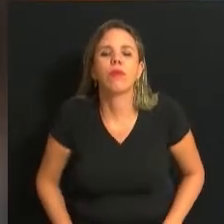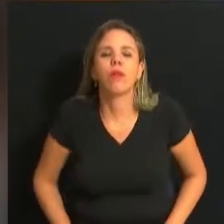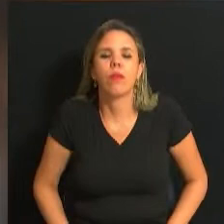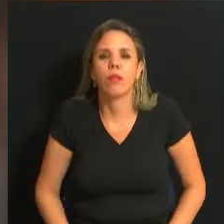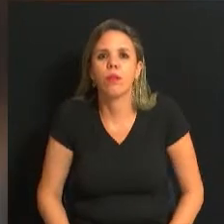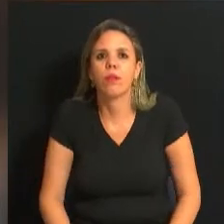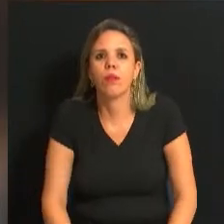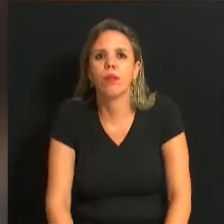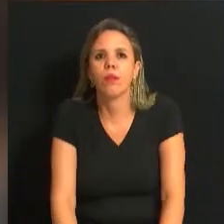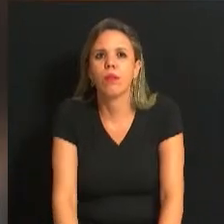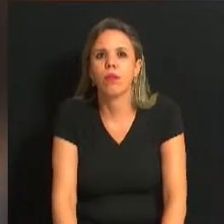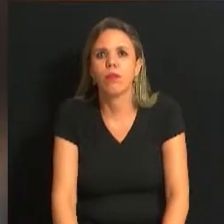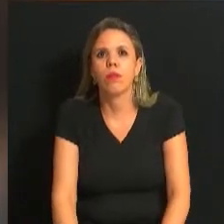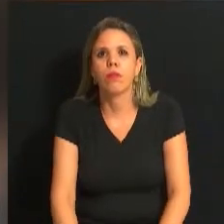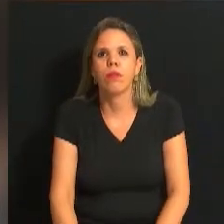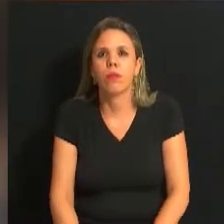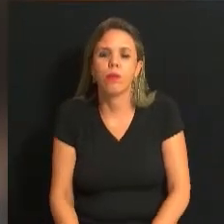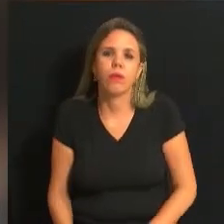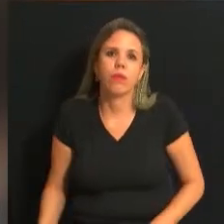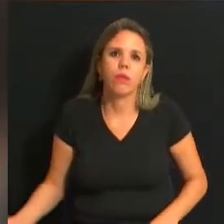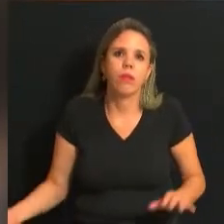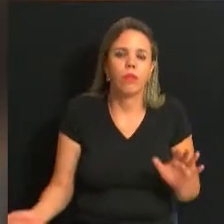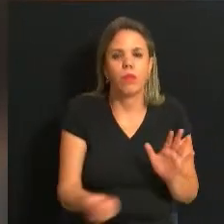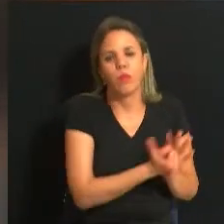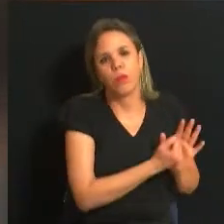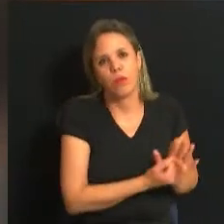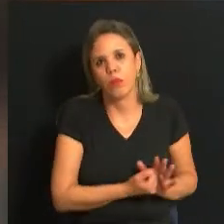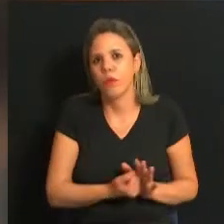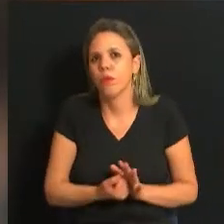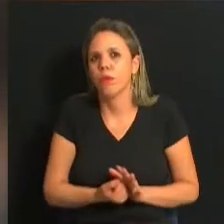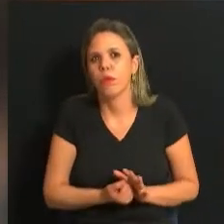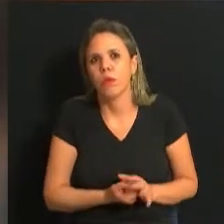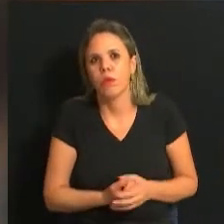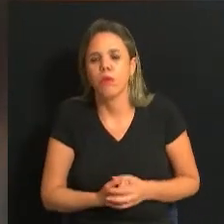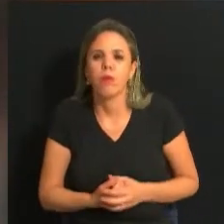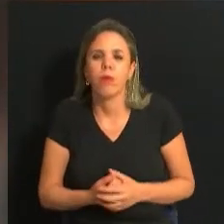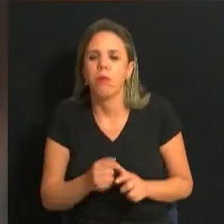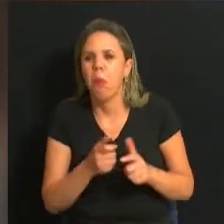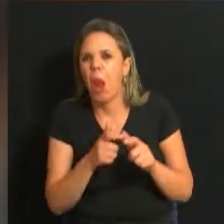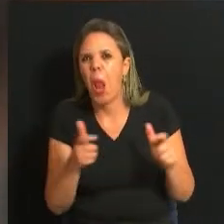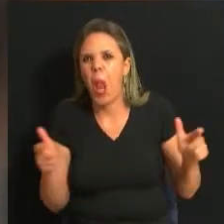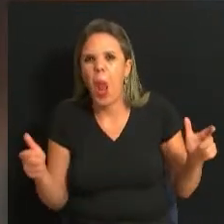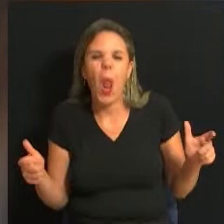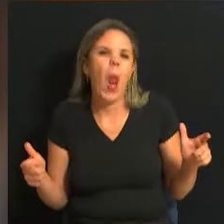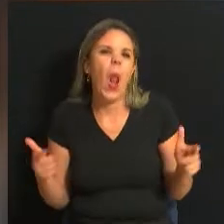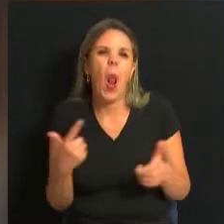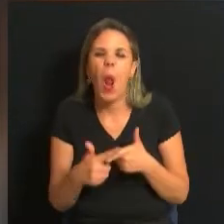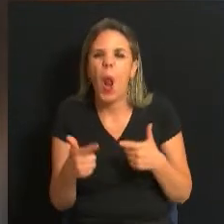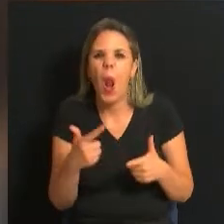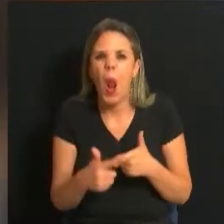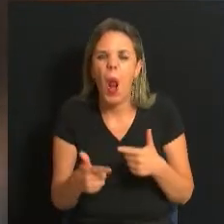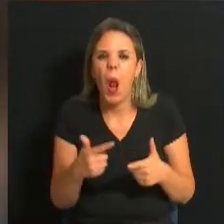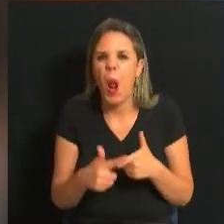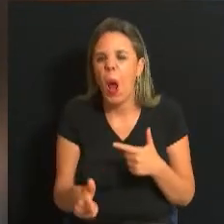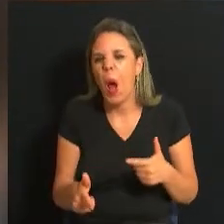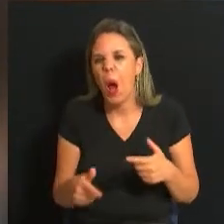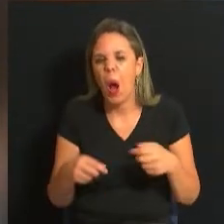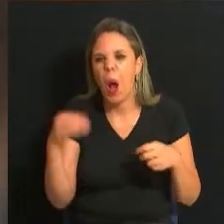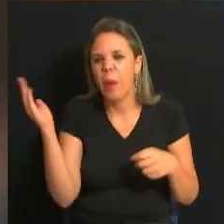Isso é um marco vergonhoso para o nosso país. Infelizmente, nós já